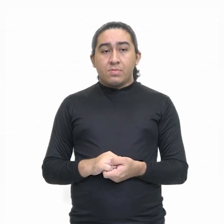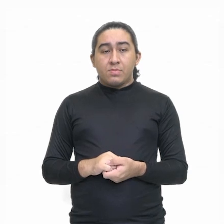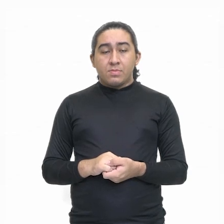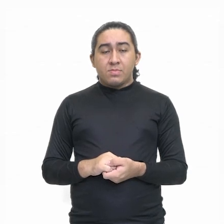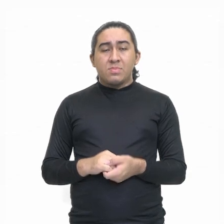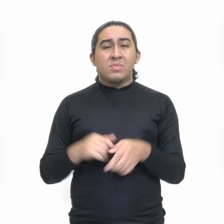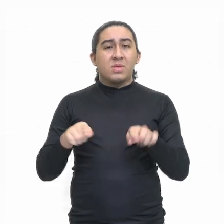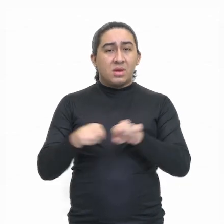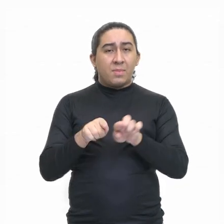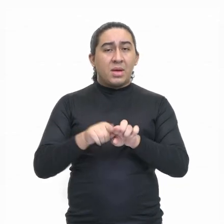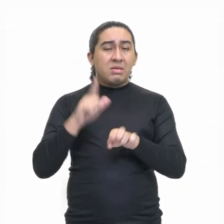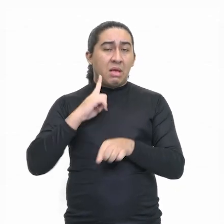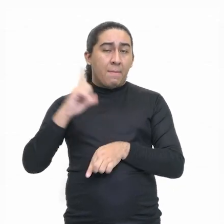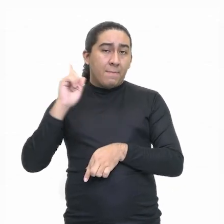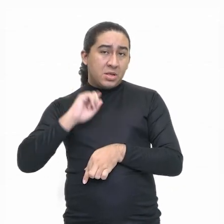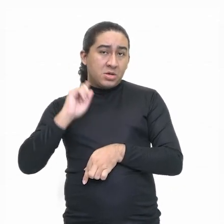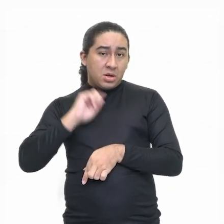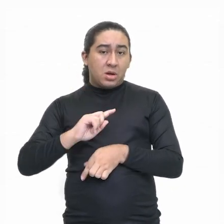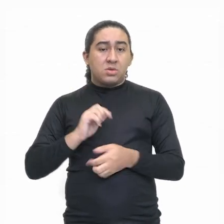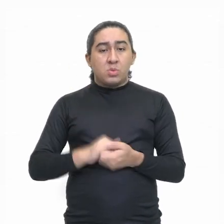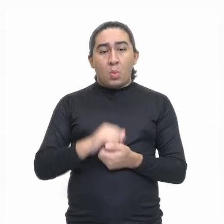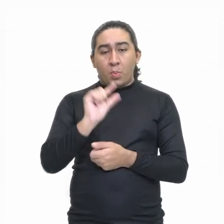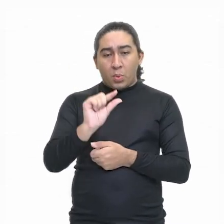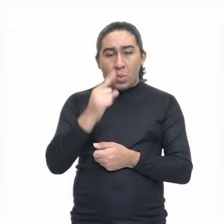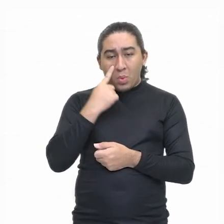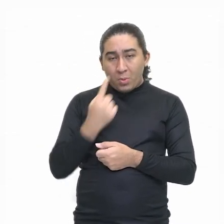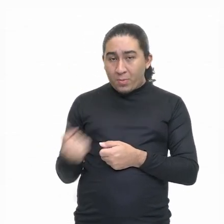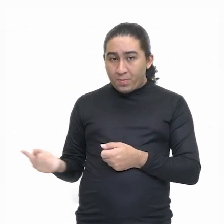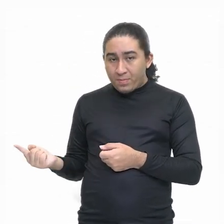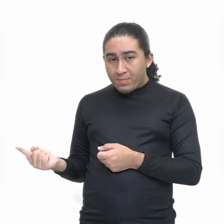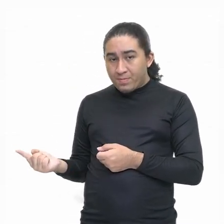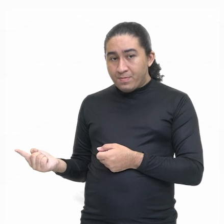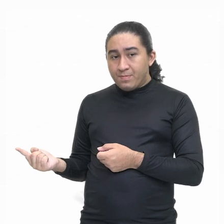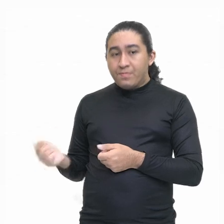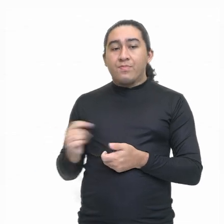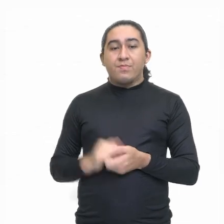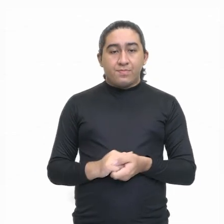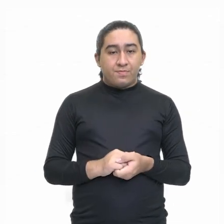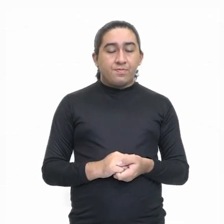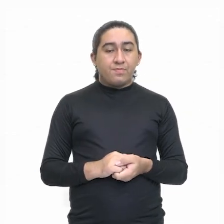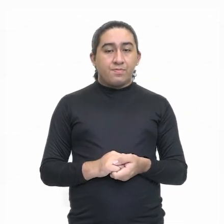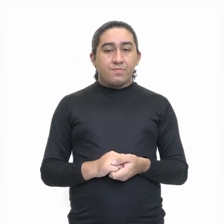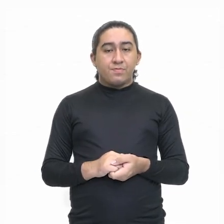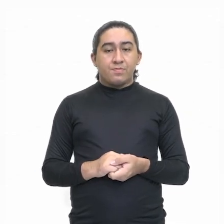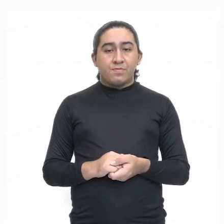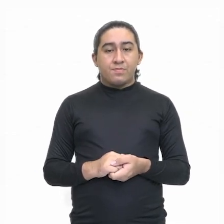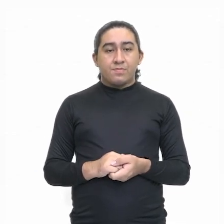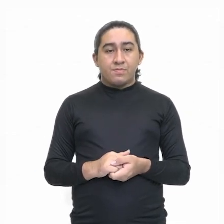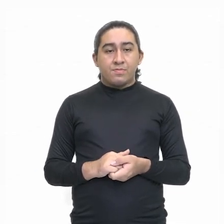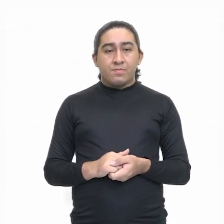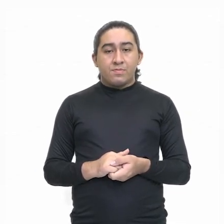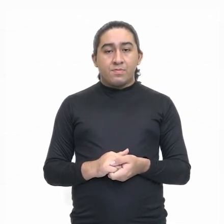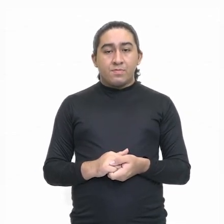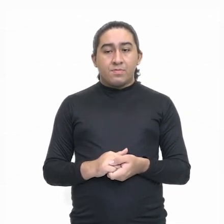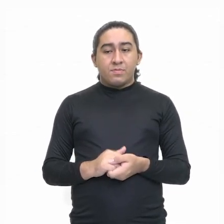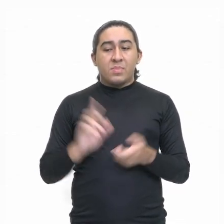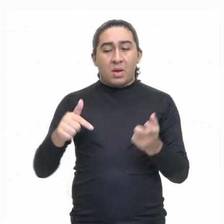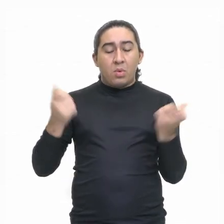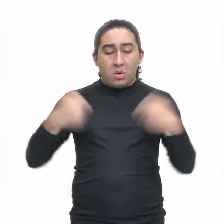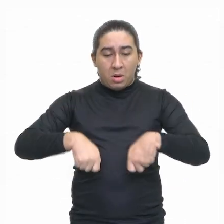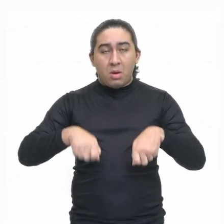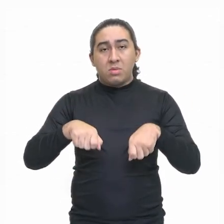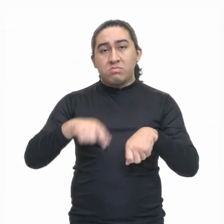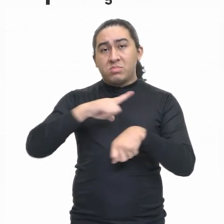em Minas Gerais, tá bom? Um pedaço, né, dele já é ali uma região sudeste, em que ele